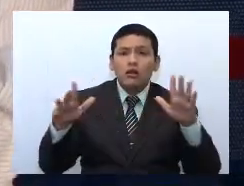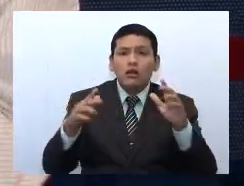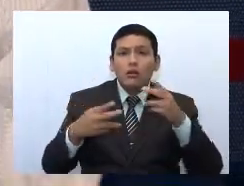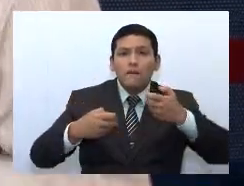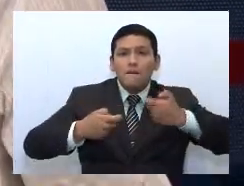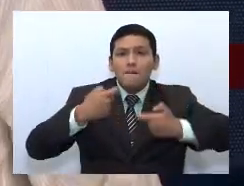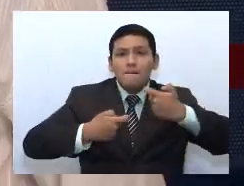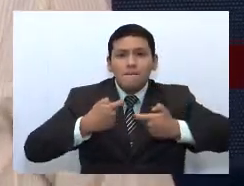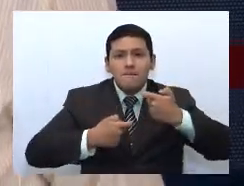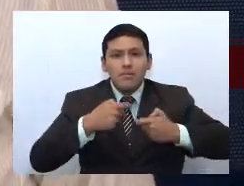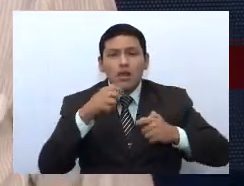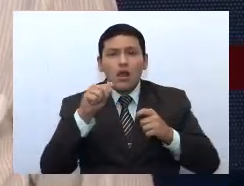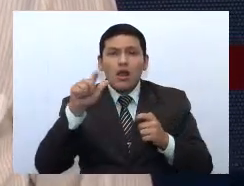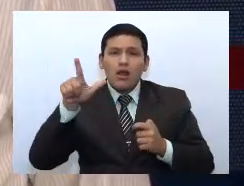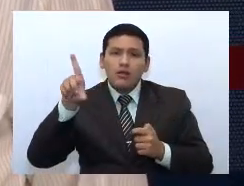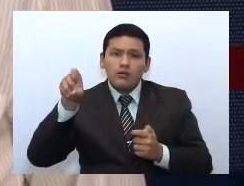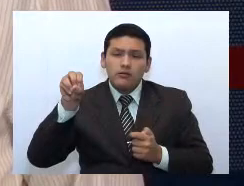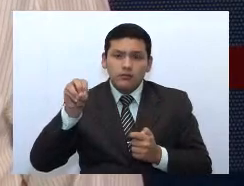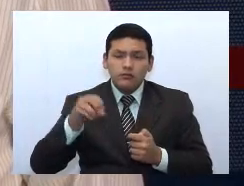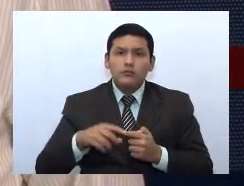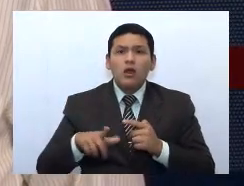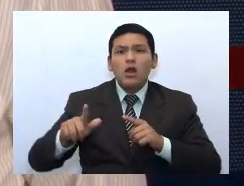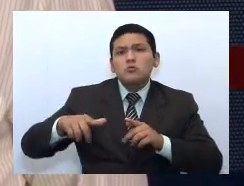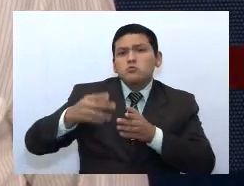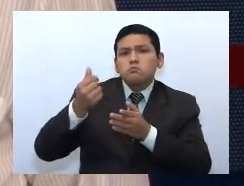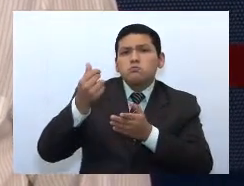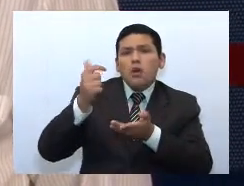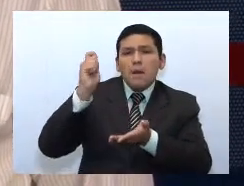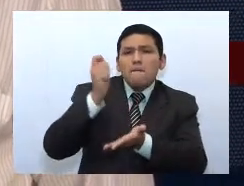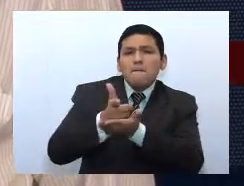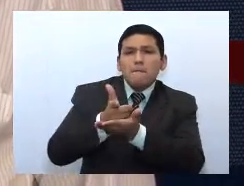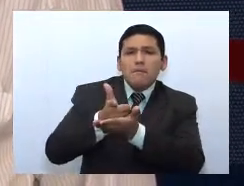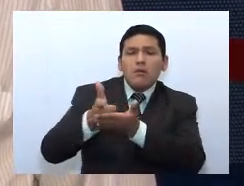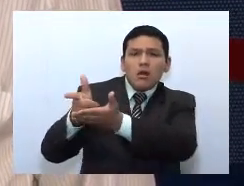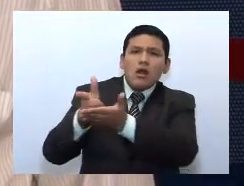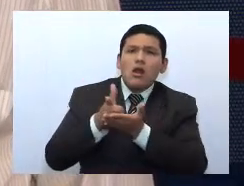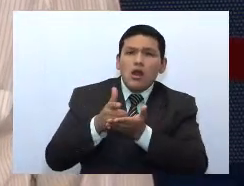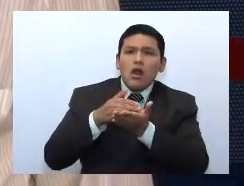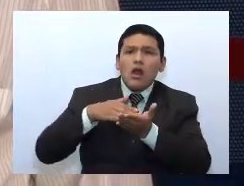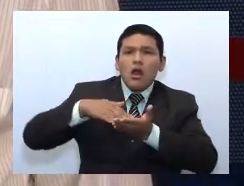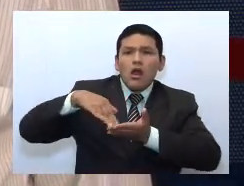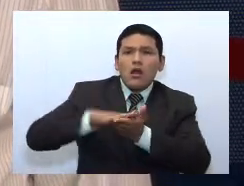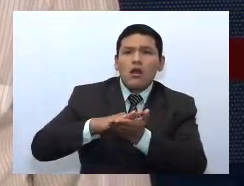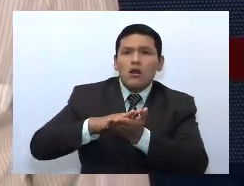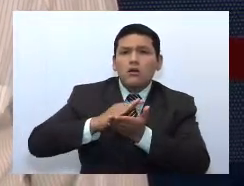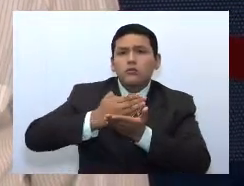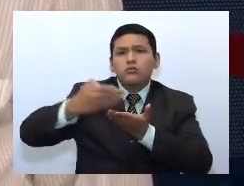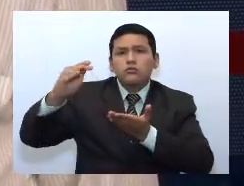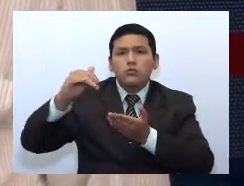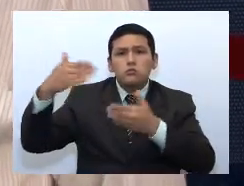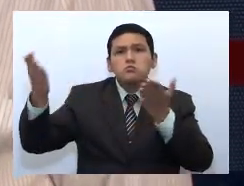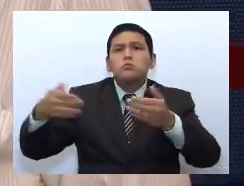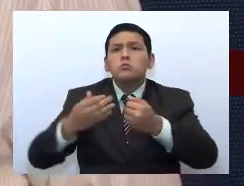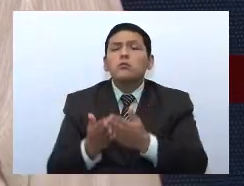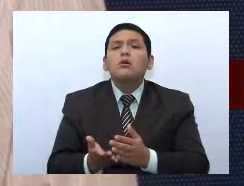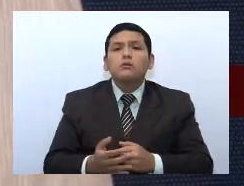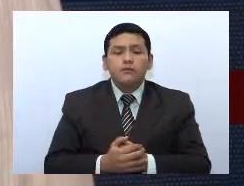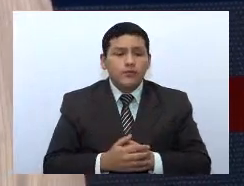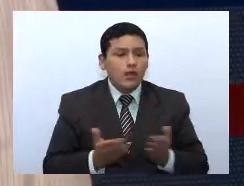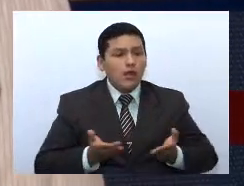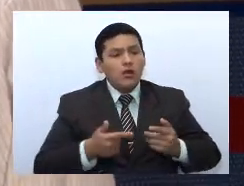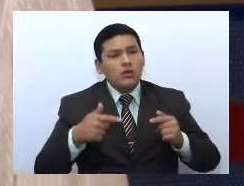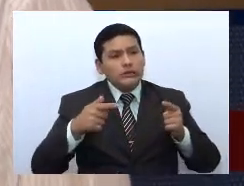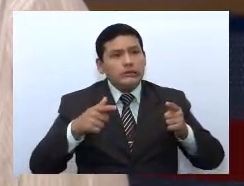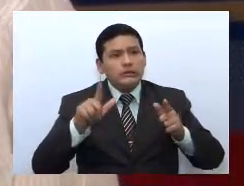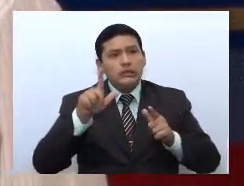Diretrizes Orçamentárias. O orçamento da Câmara desse ano e a previsão para o próximo ano, qual que é? Desse ano foi